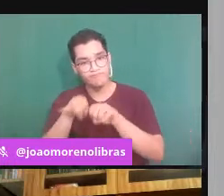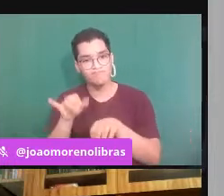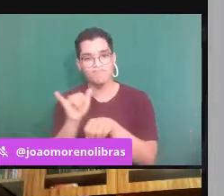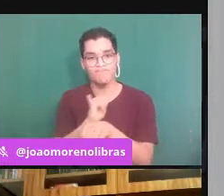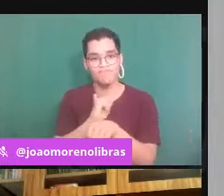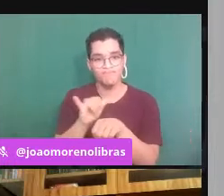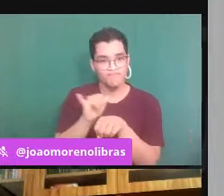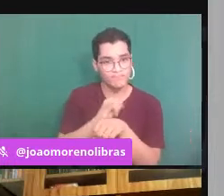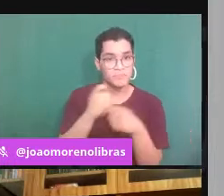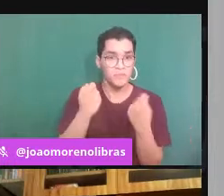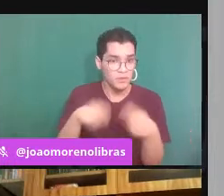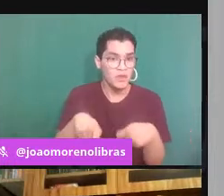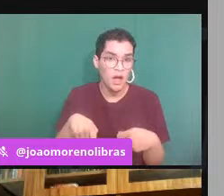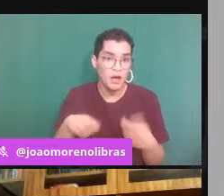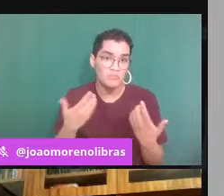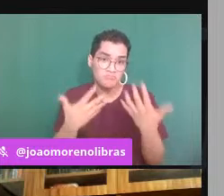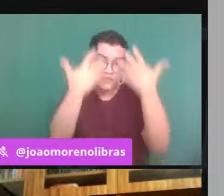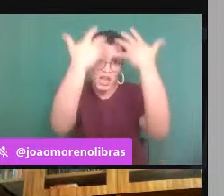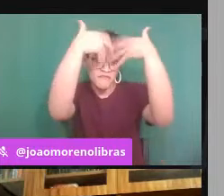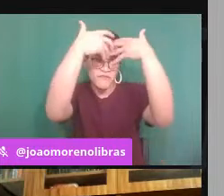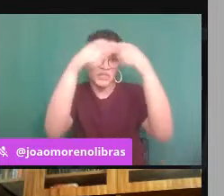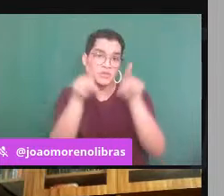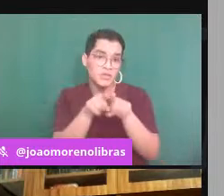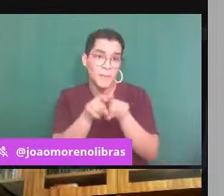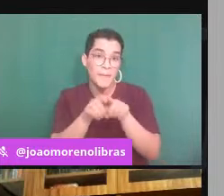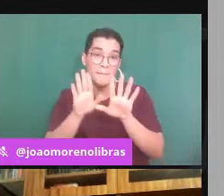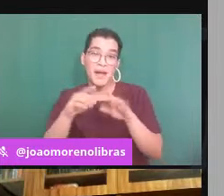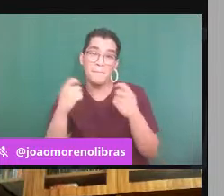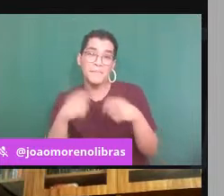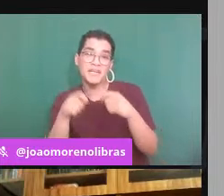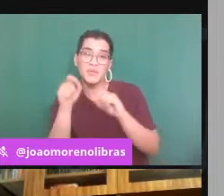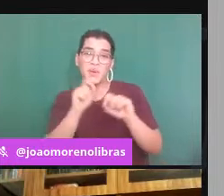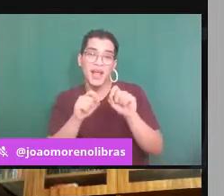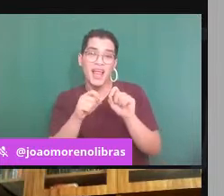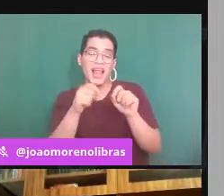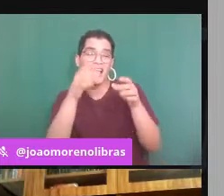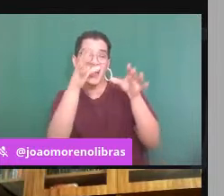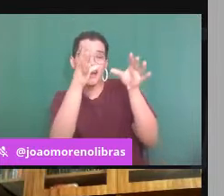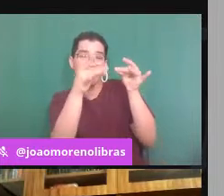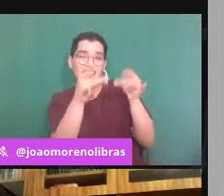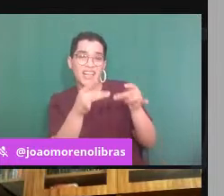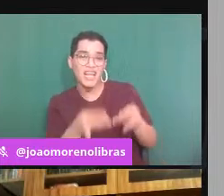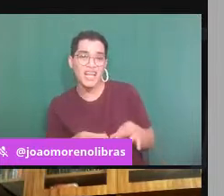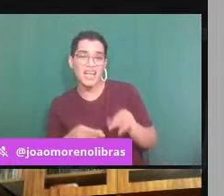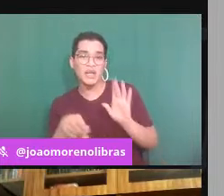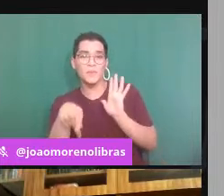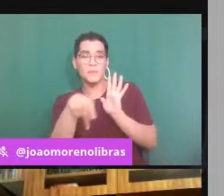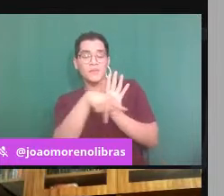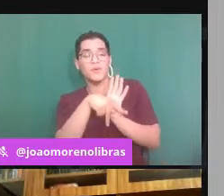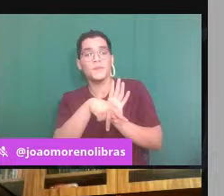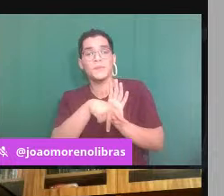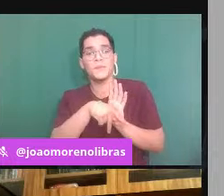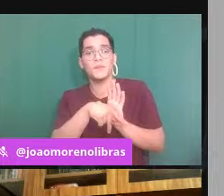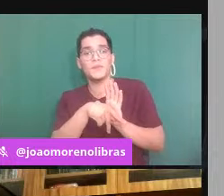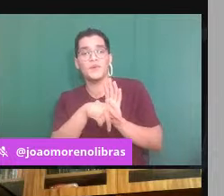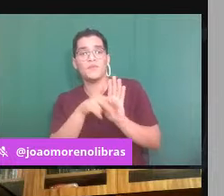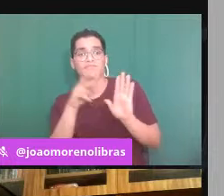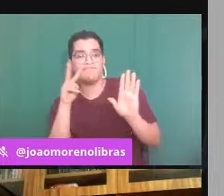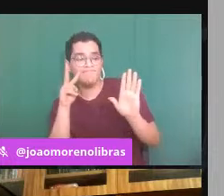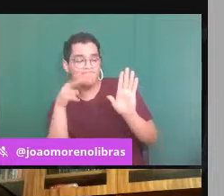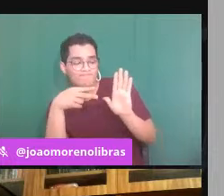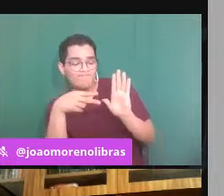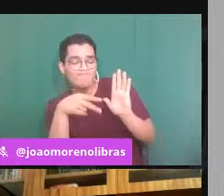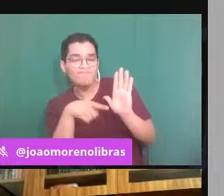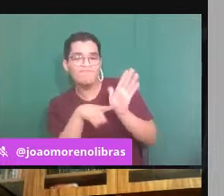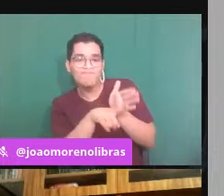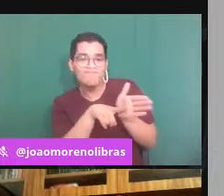sem pensar nesses critérios todos de análise que dão um caráter científico para o nosso trabalho. E a pergunta que